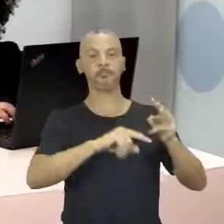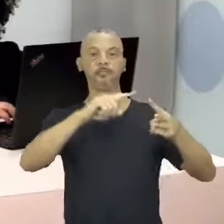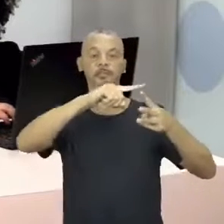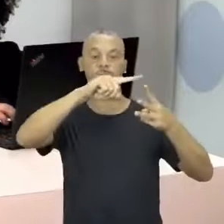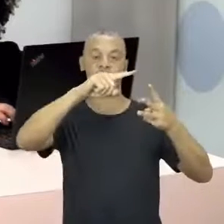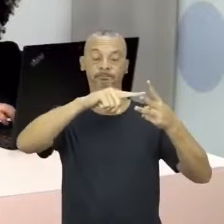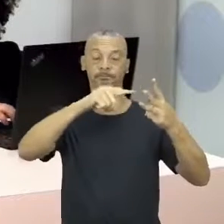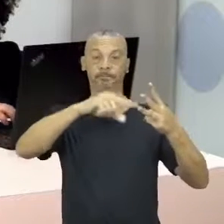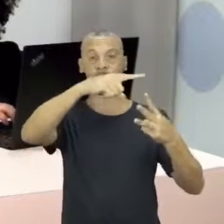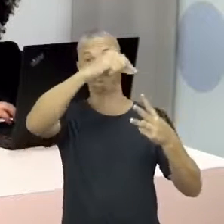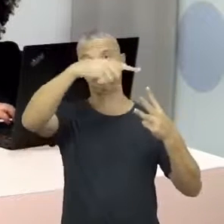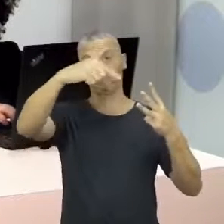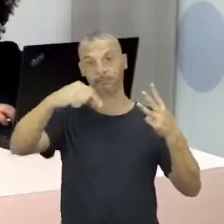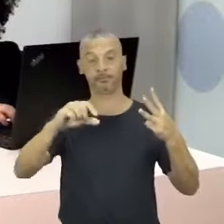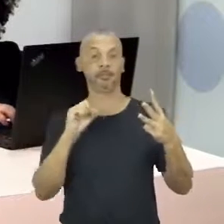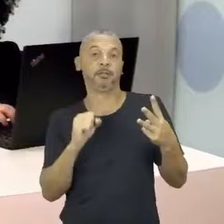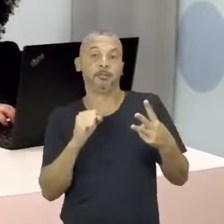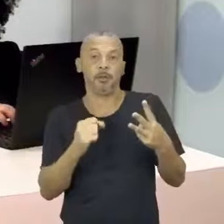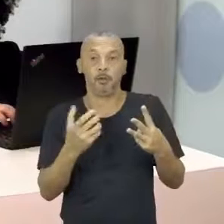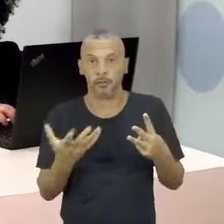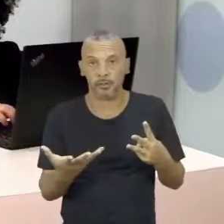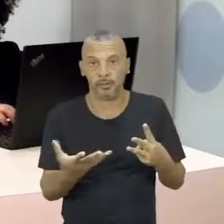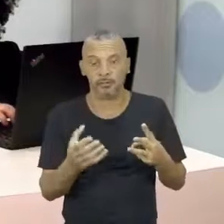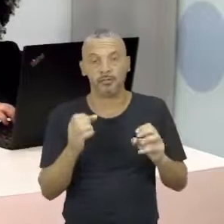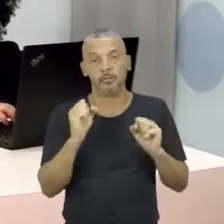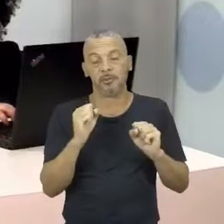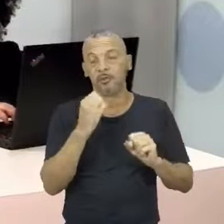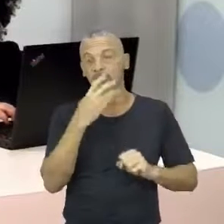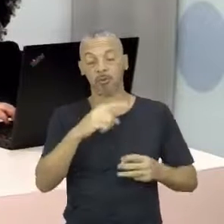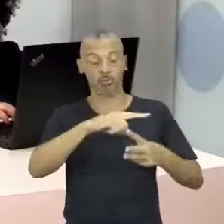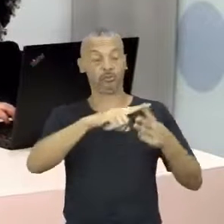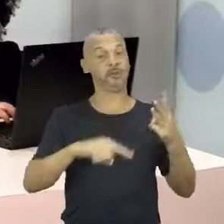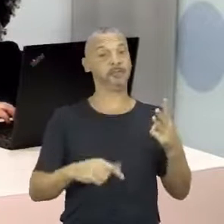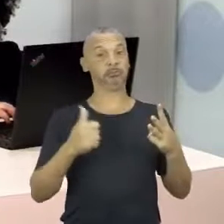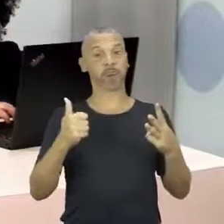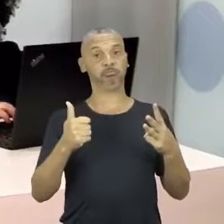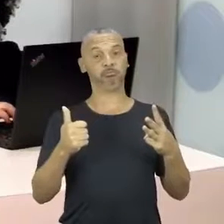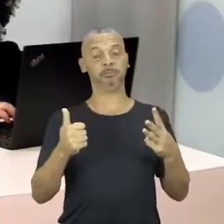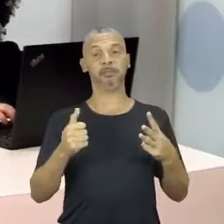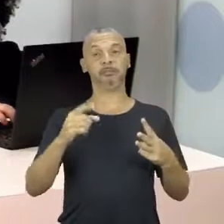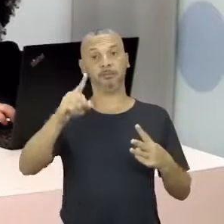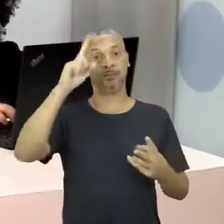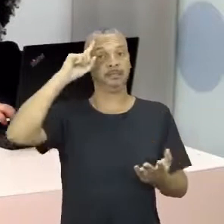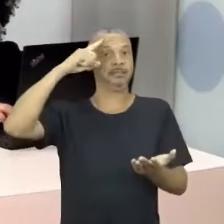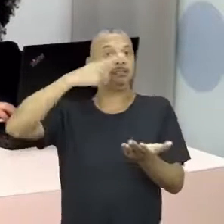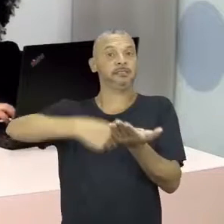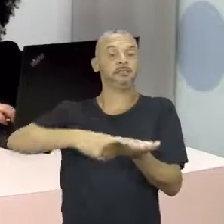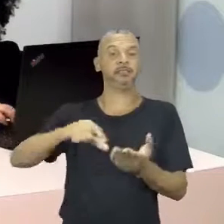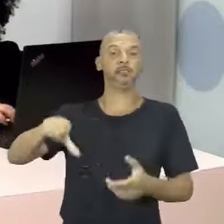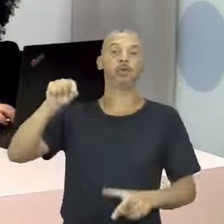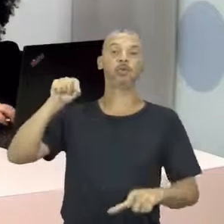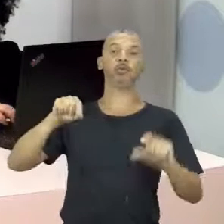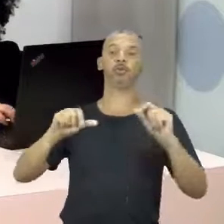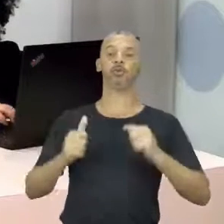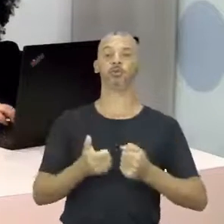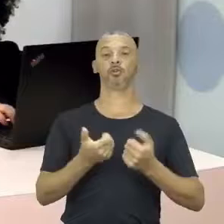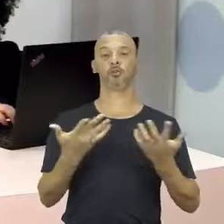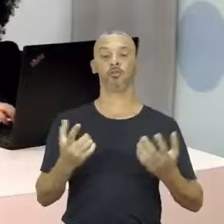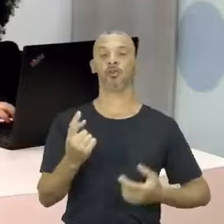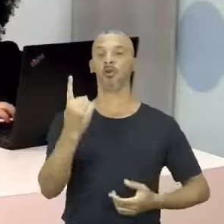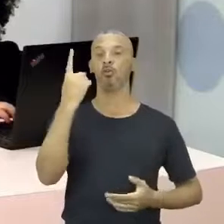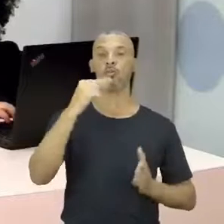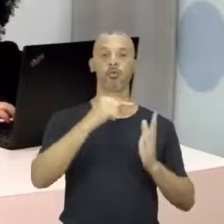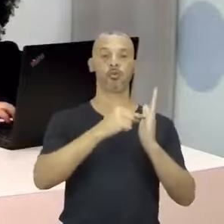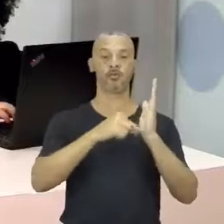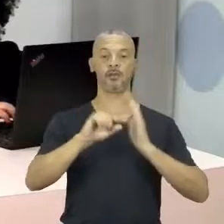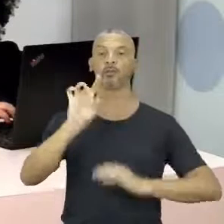processos seletivos e estar com uma classificação muito boa nos 3. Você vai ter que tomar uma decisão, tá bom? É somente um contrato.